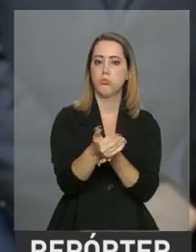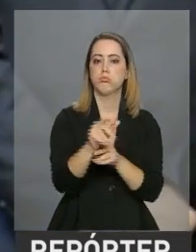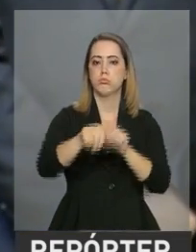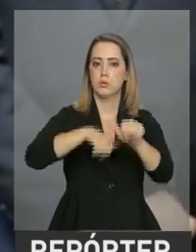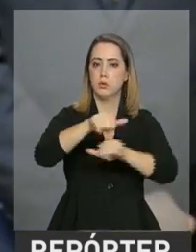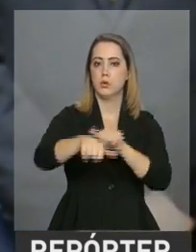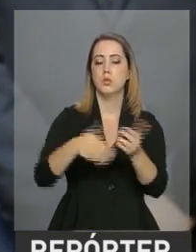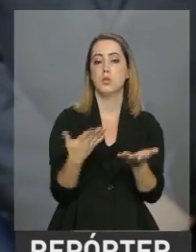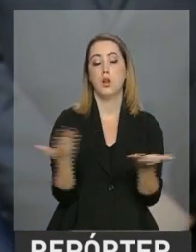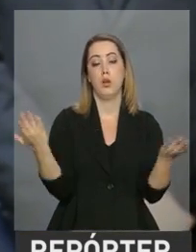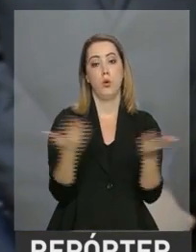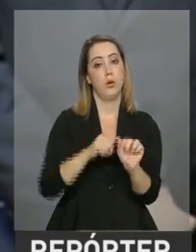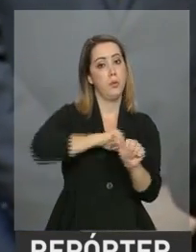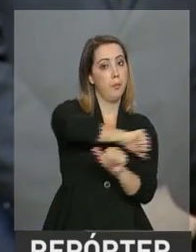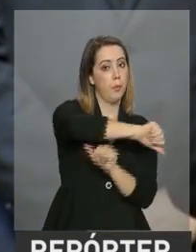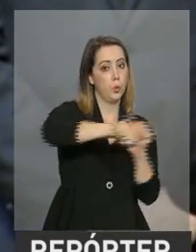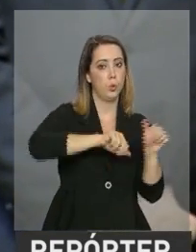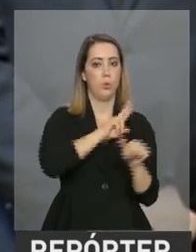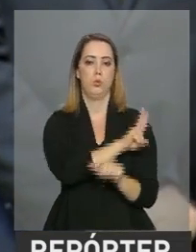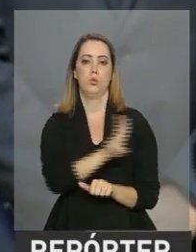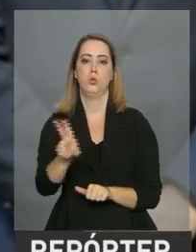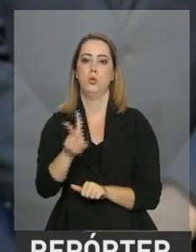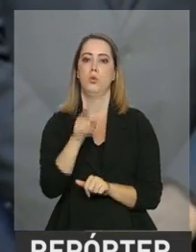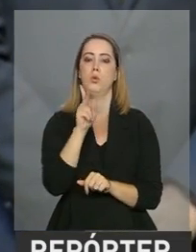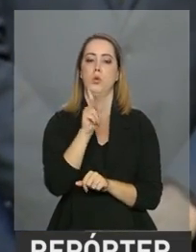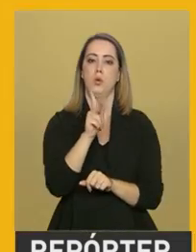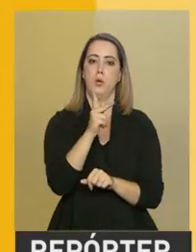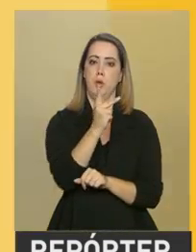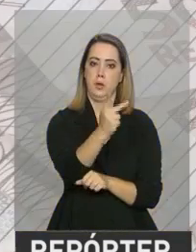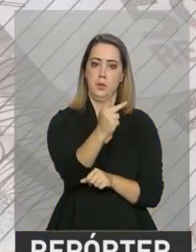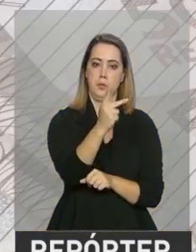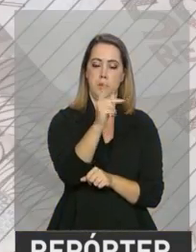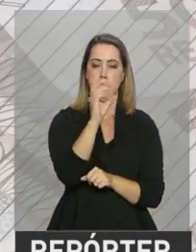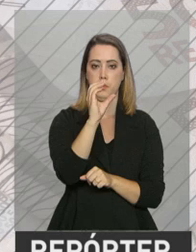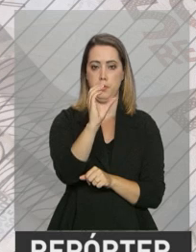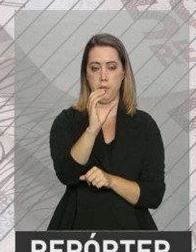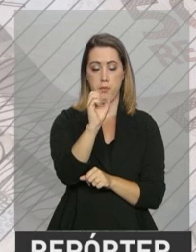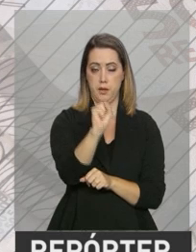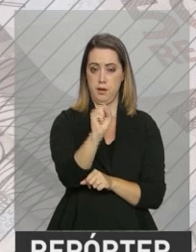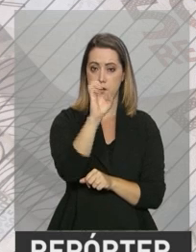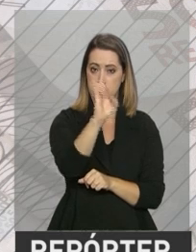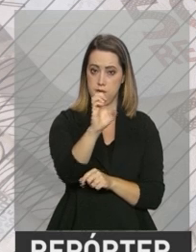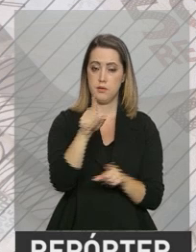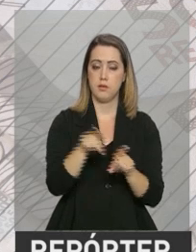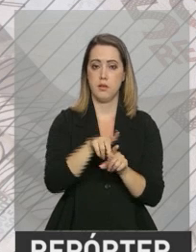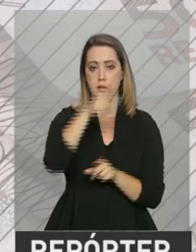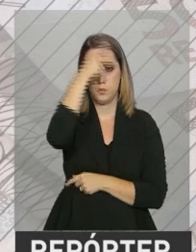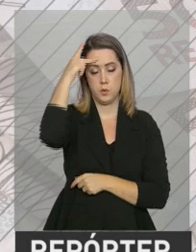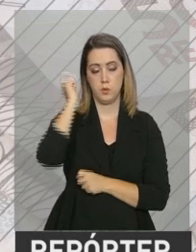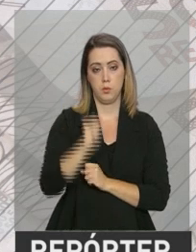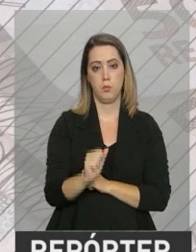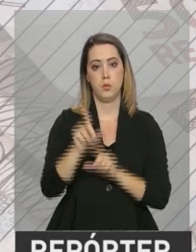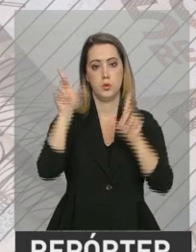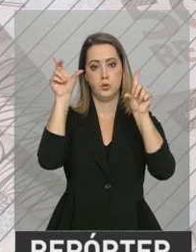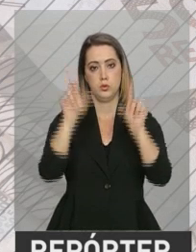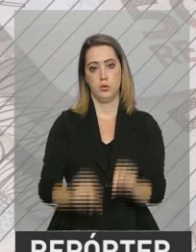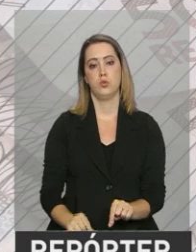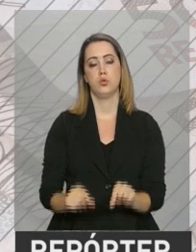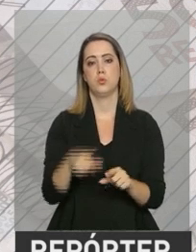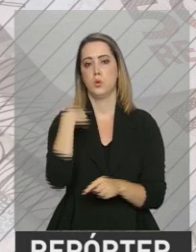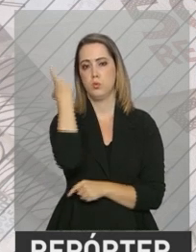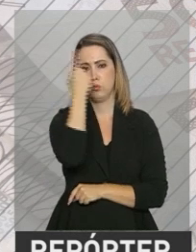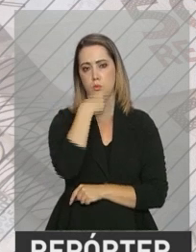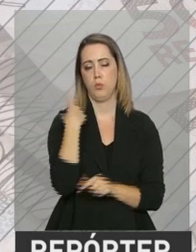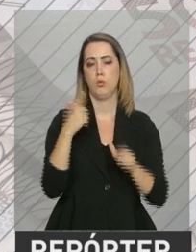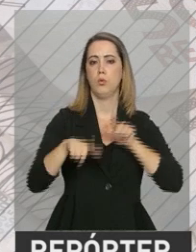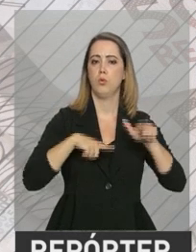com o nome de Programa de Seguro ao Emprego, o PSE. Na prática, os funcionários podem ter a jornada de trabalho reduzida em